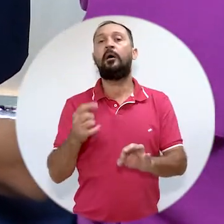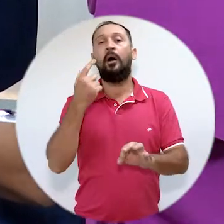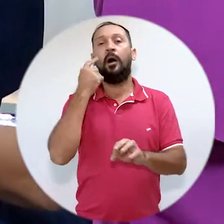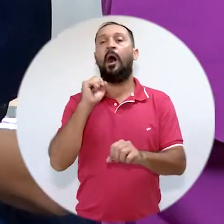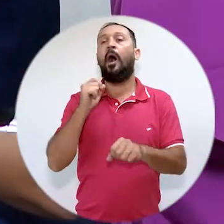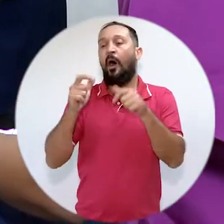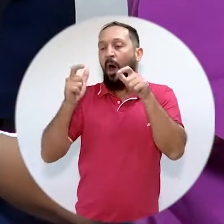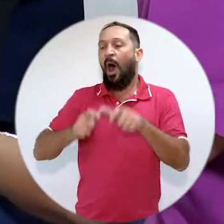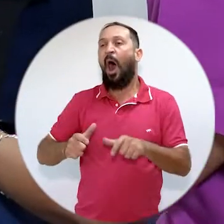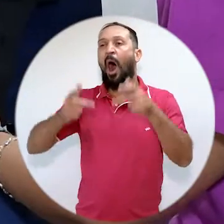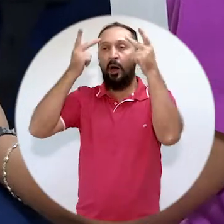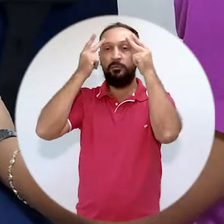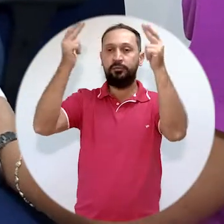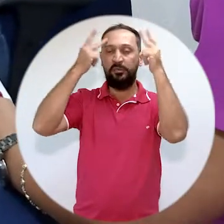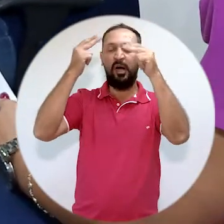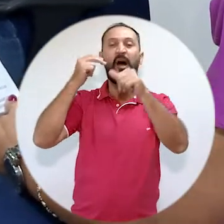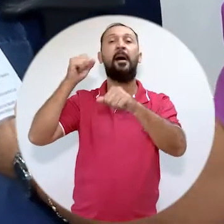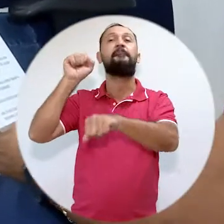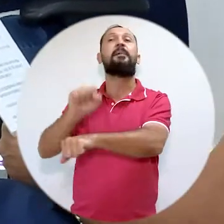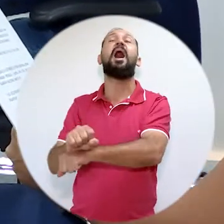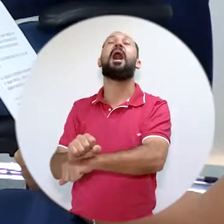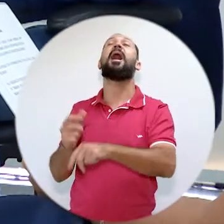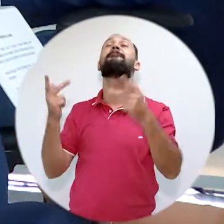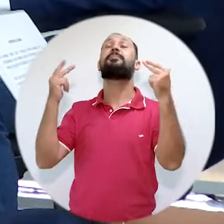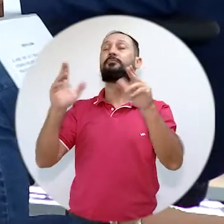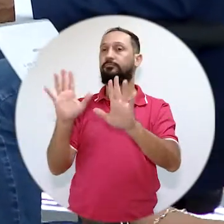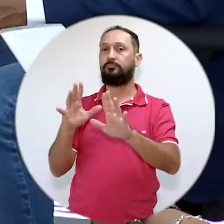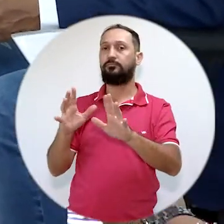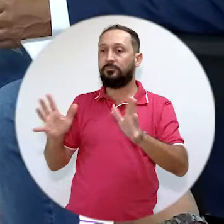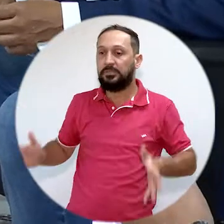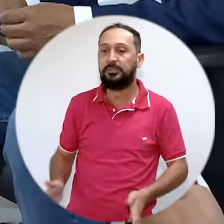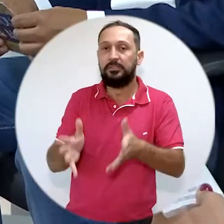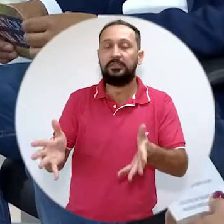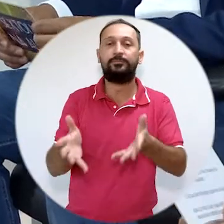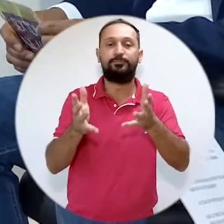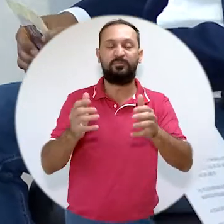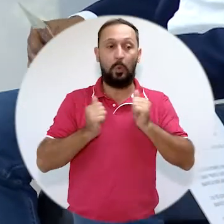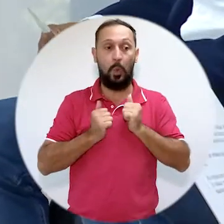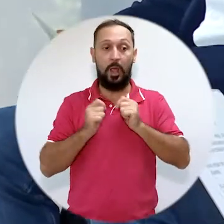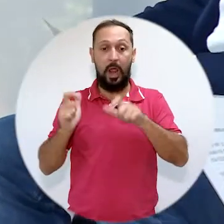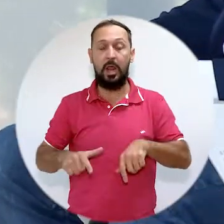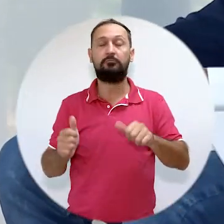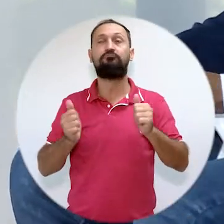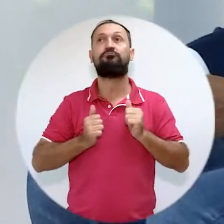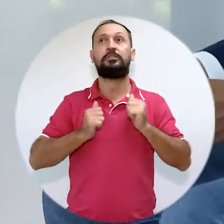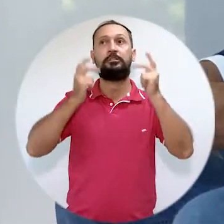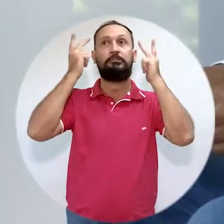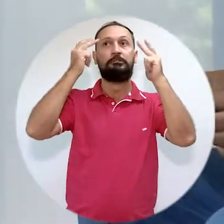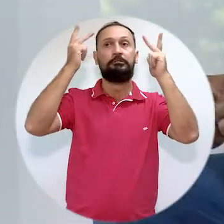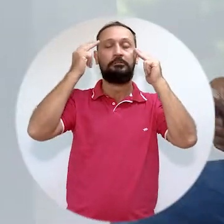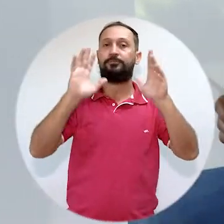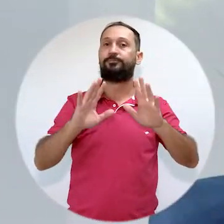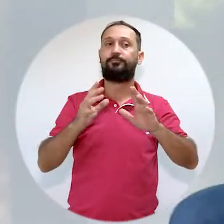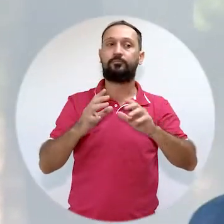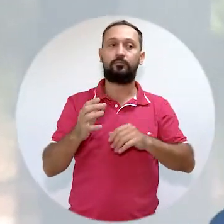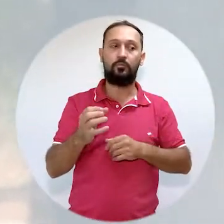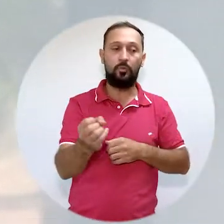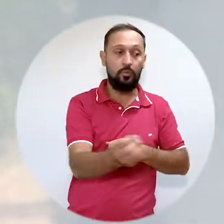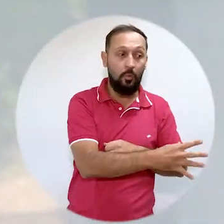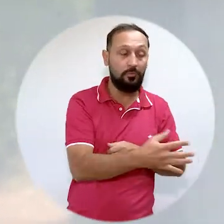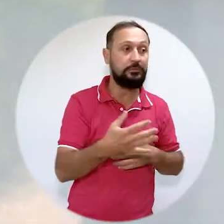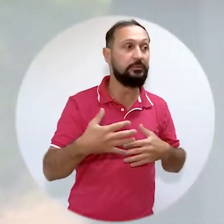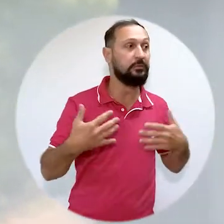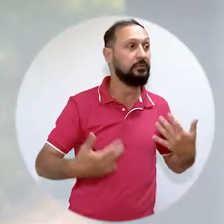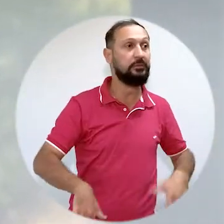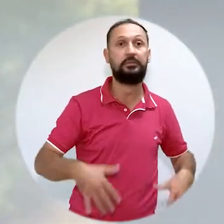é sair da zona de conforto. Nós estamos sendo convidados a sairmos da zona de conforto, a encararmos